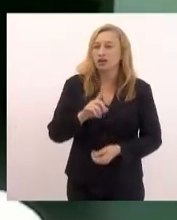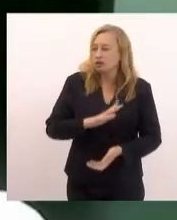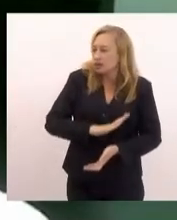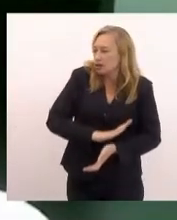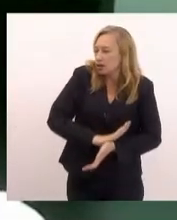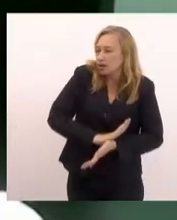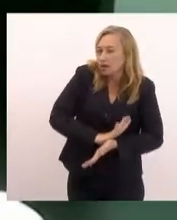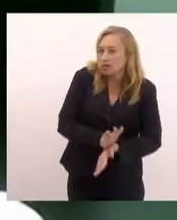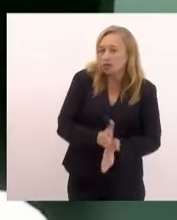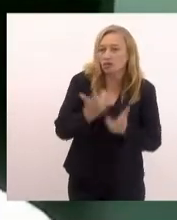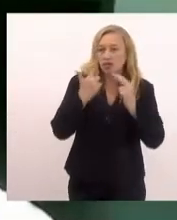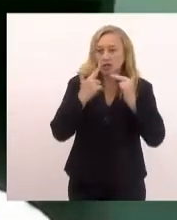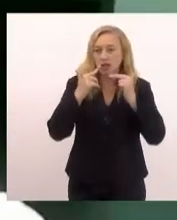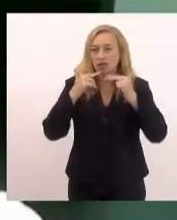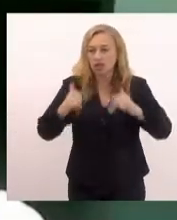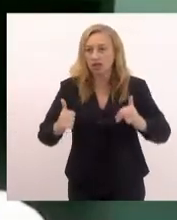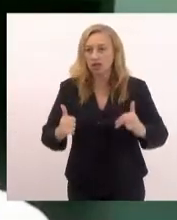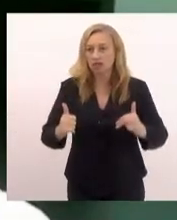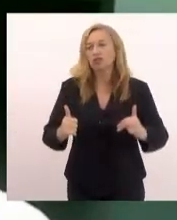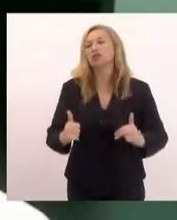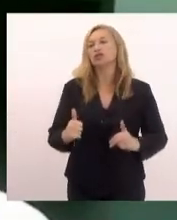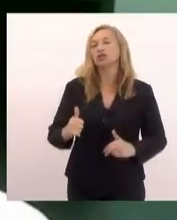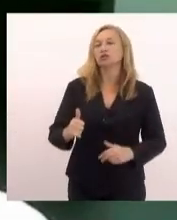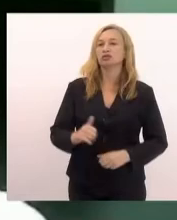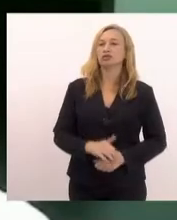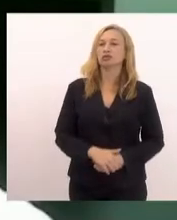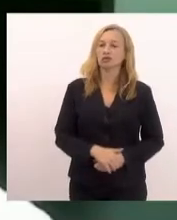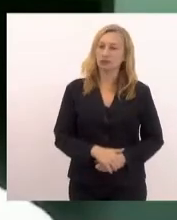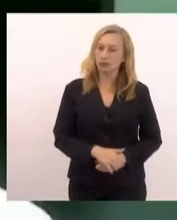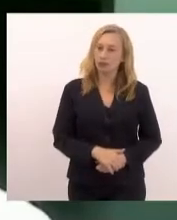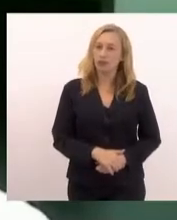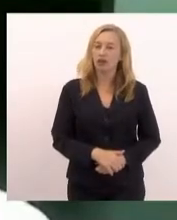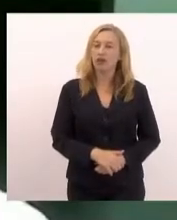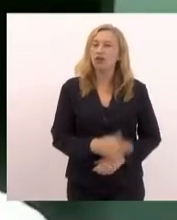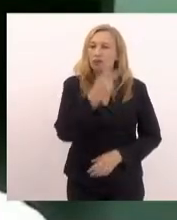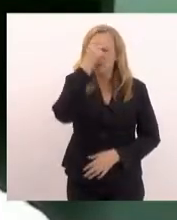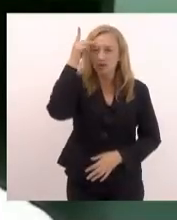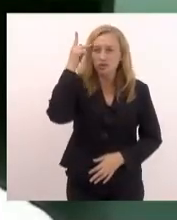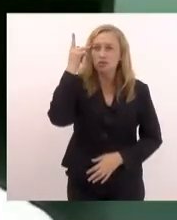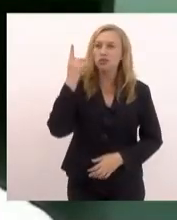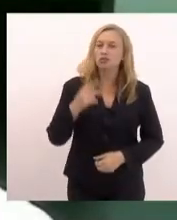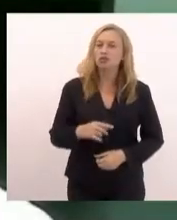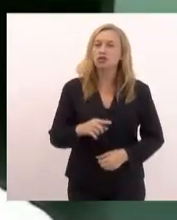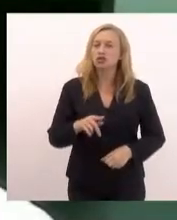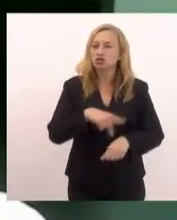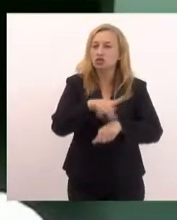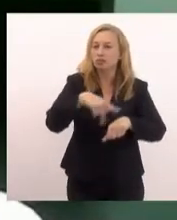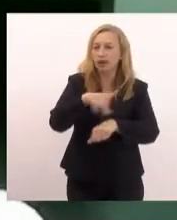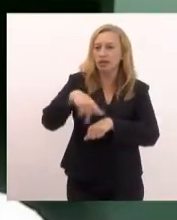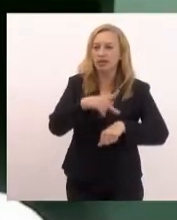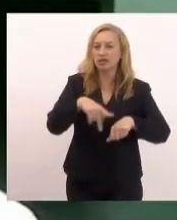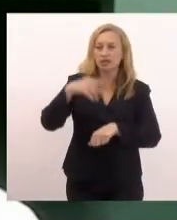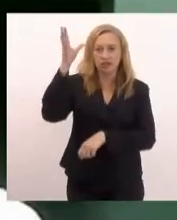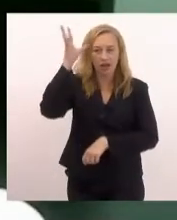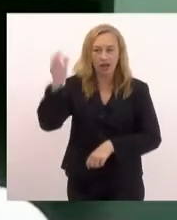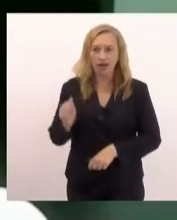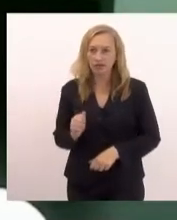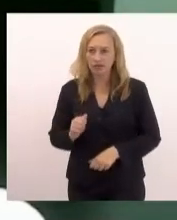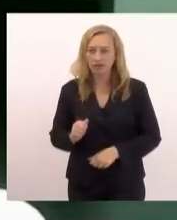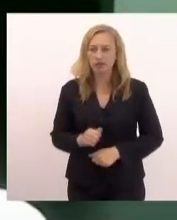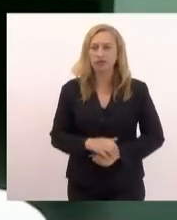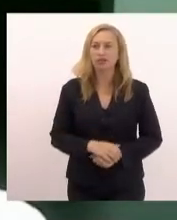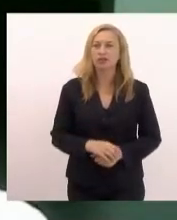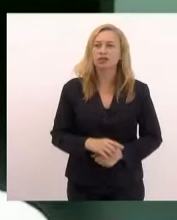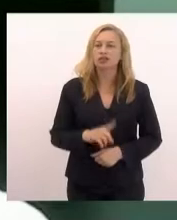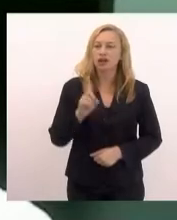e especial diante de refugiados, de pessoas vindas dos países da África, e isso